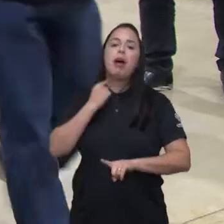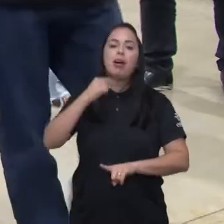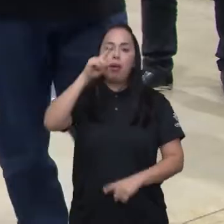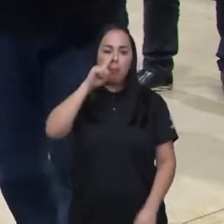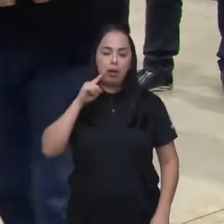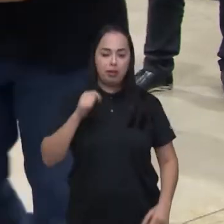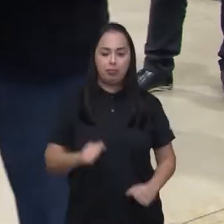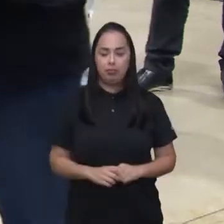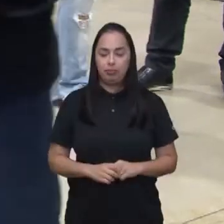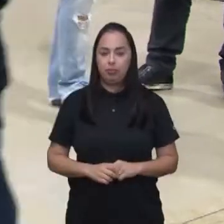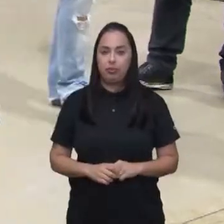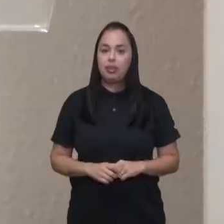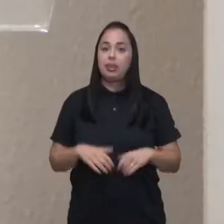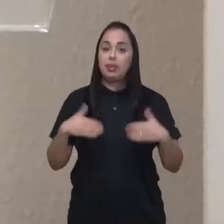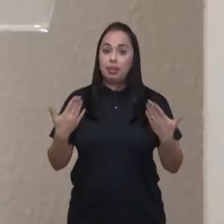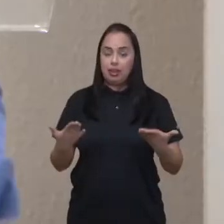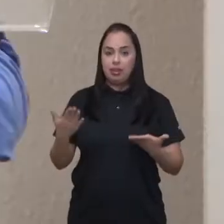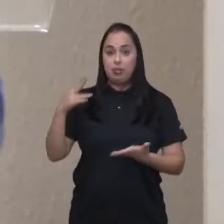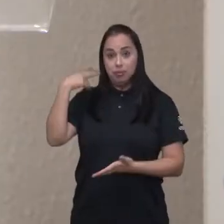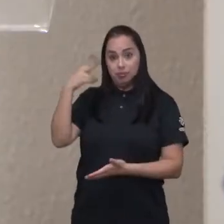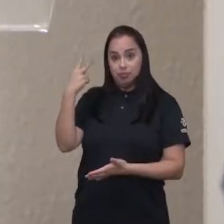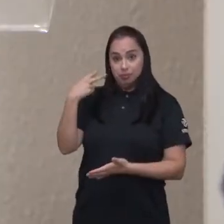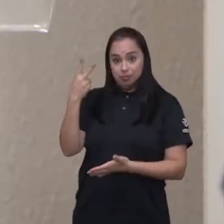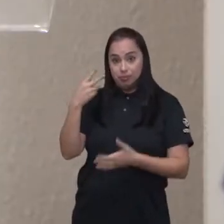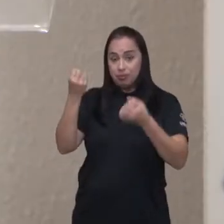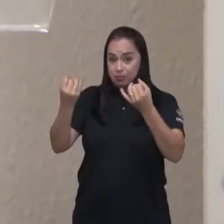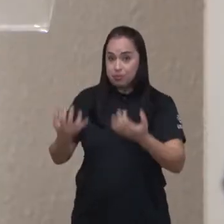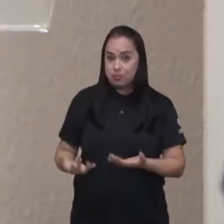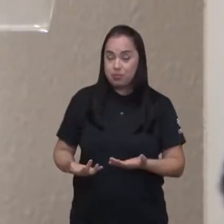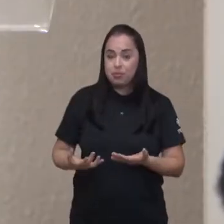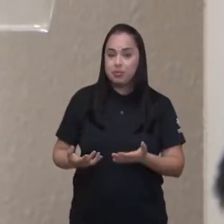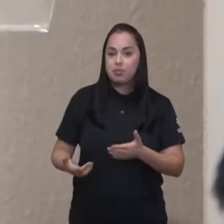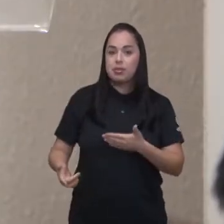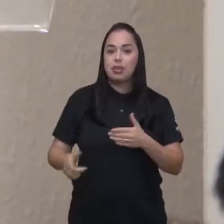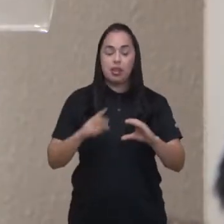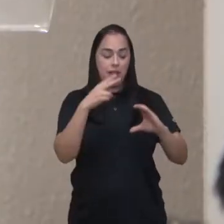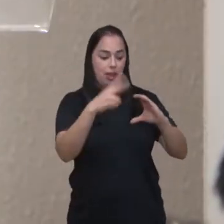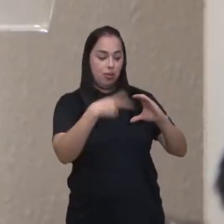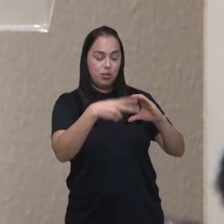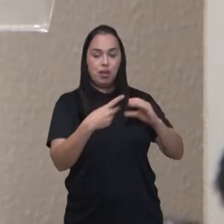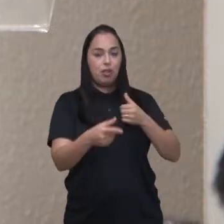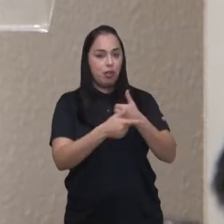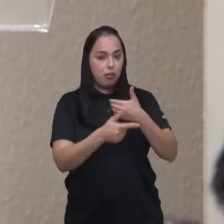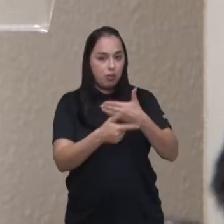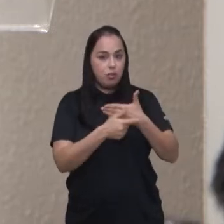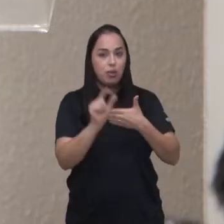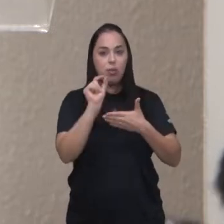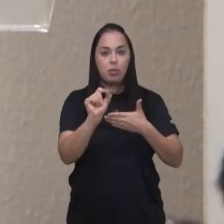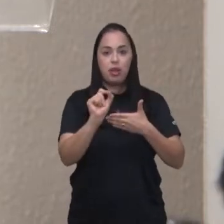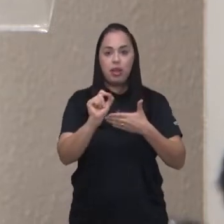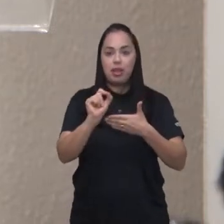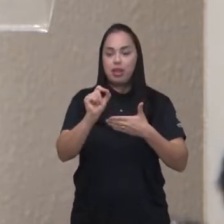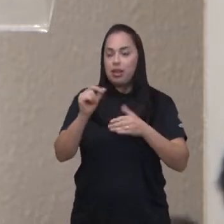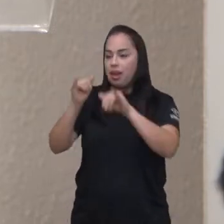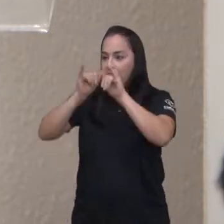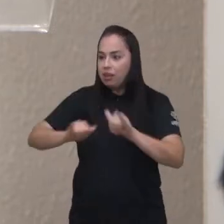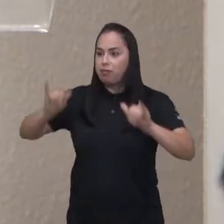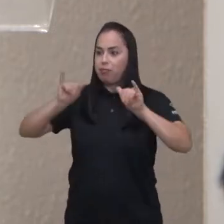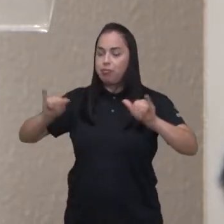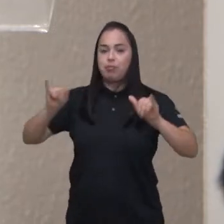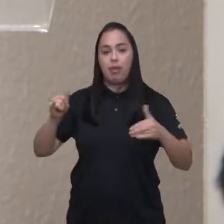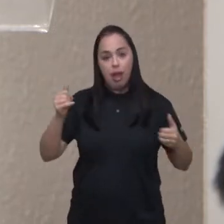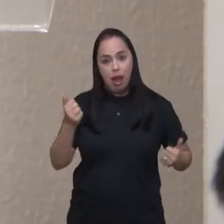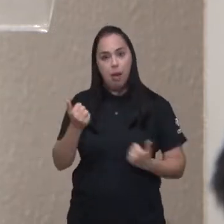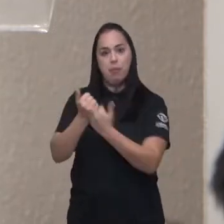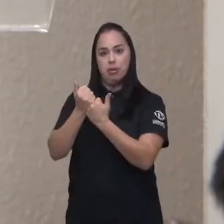mês do Maio Amarelo ainda segundo o parlamentar é papel da câmara dar suporte a campanha por